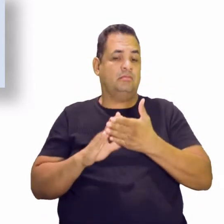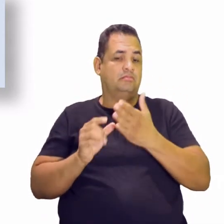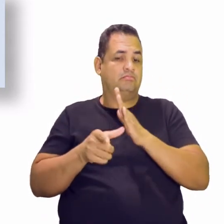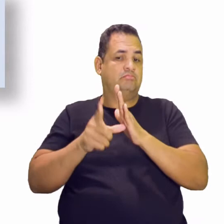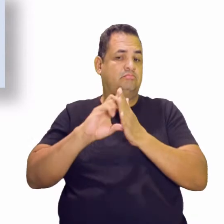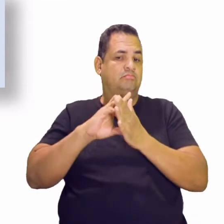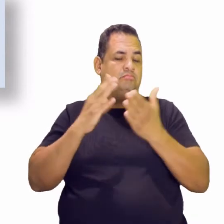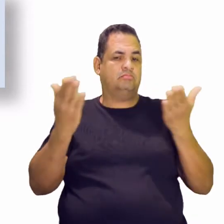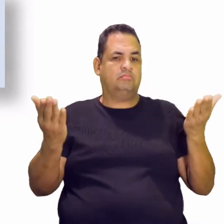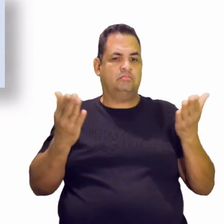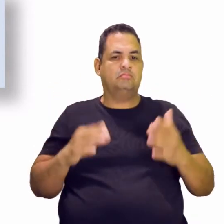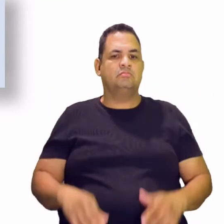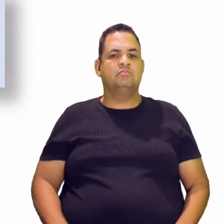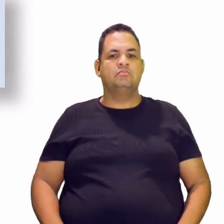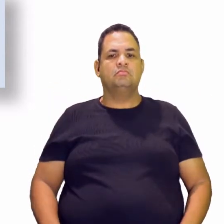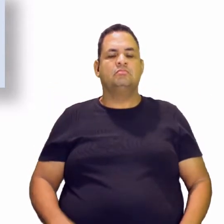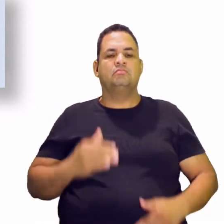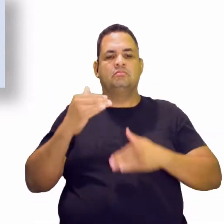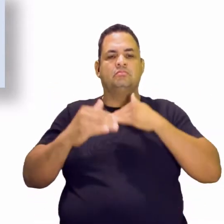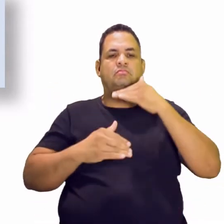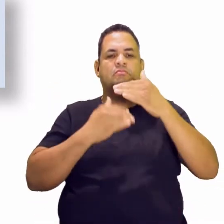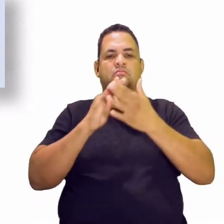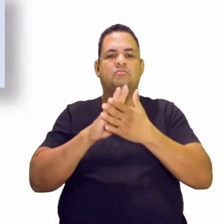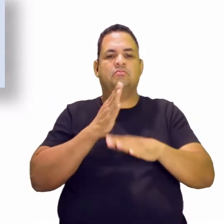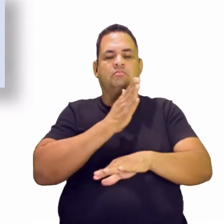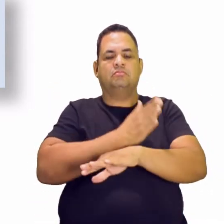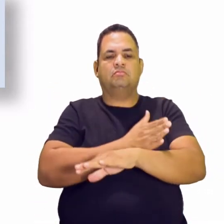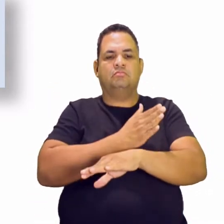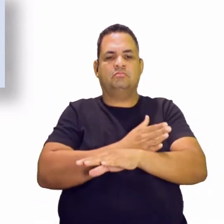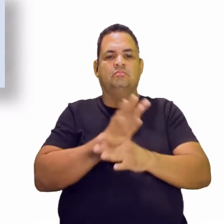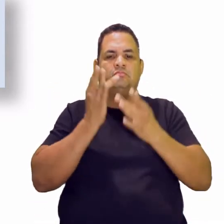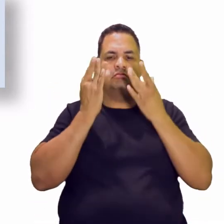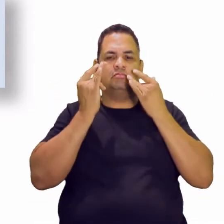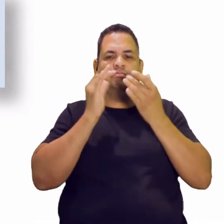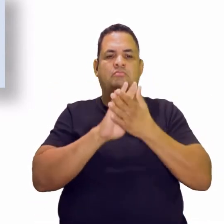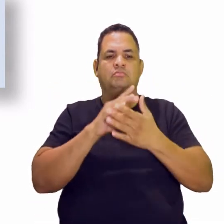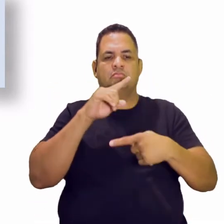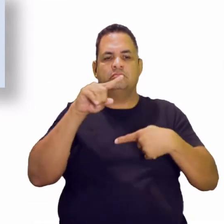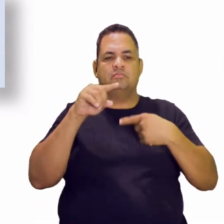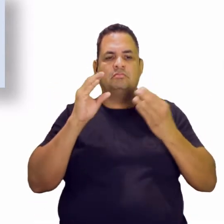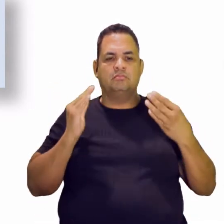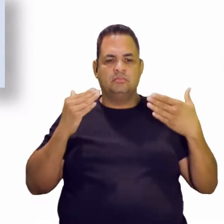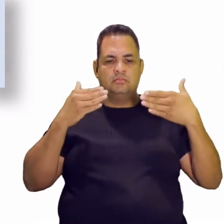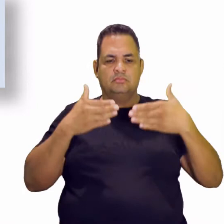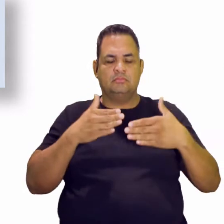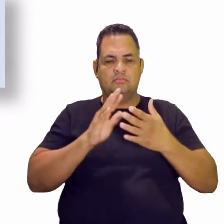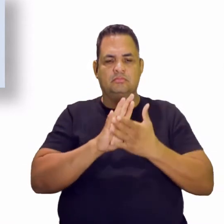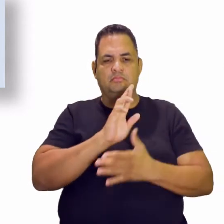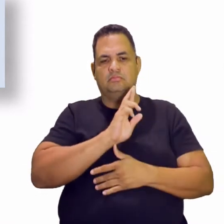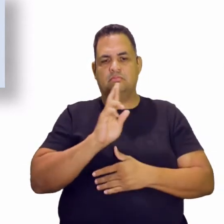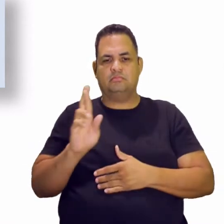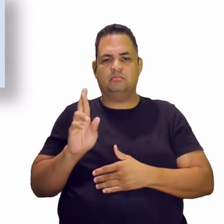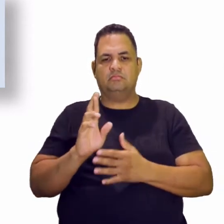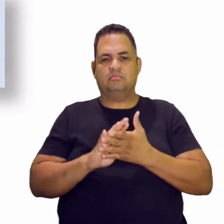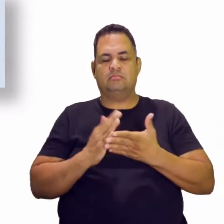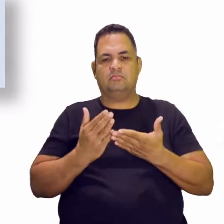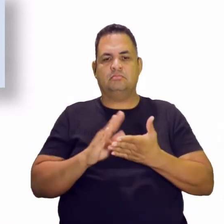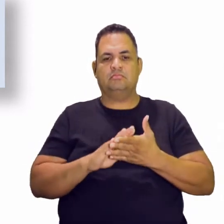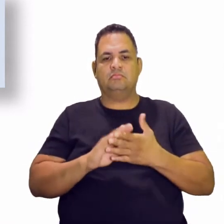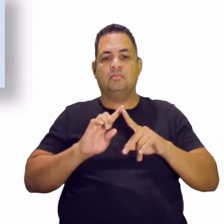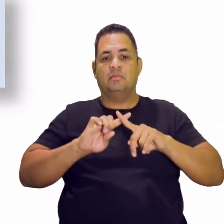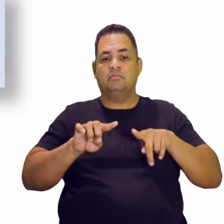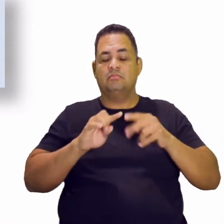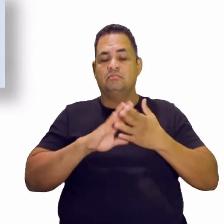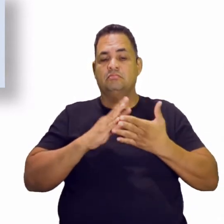aquele teatro desenvolvido lá no período medieval era de caráter mais religioso. E o